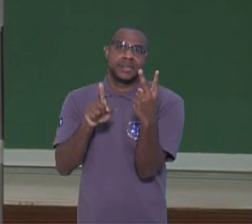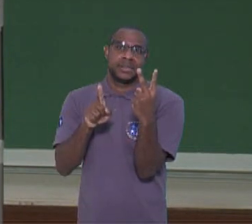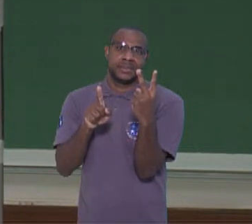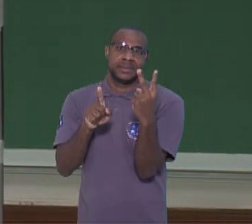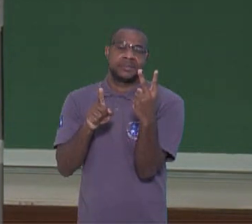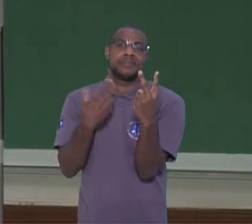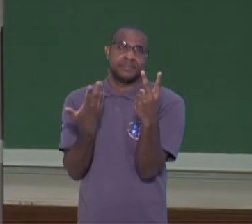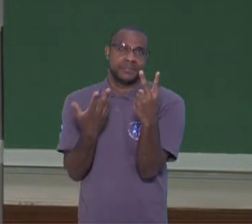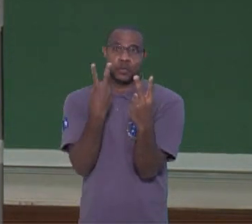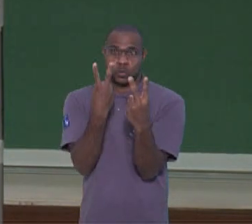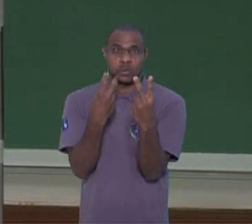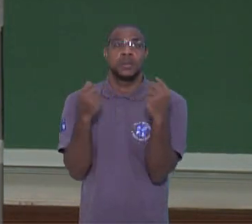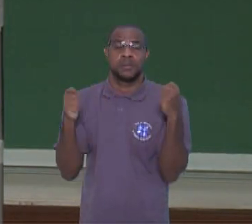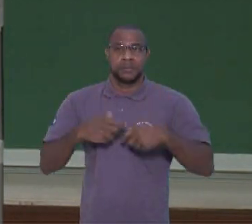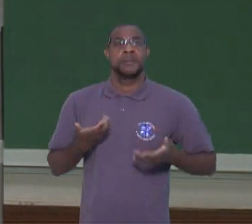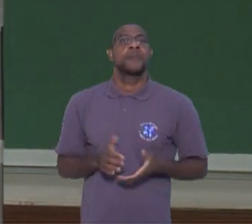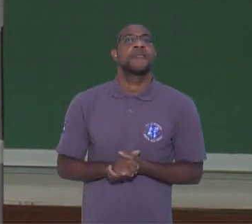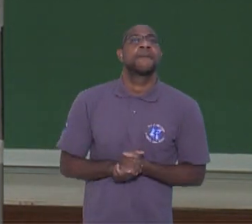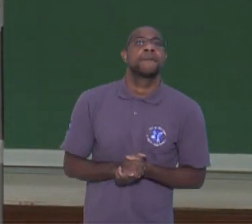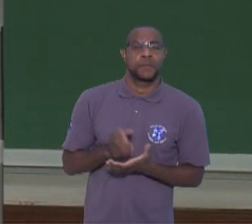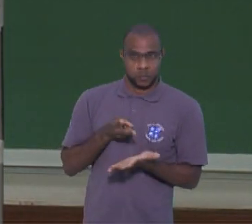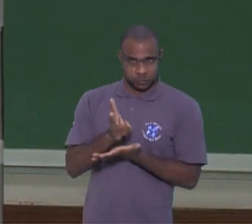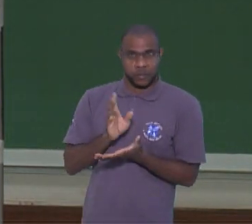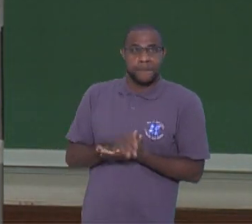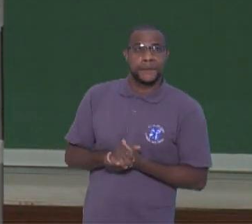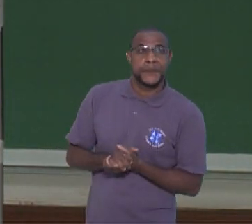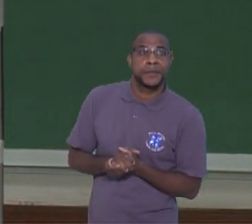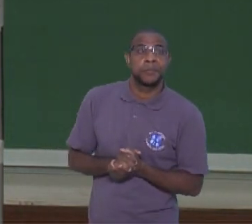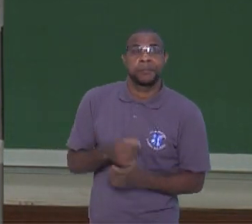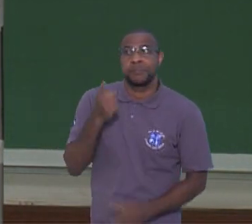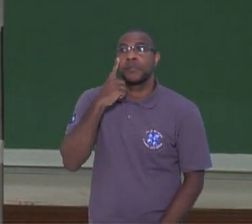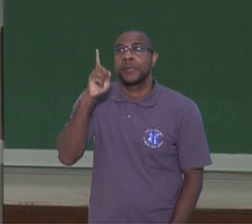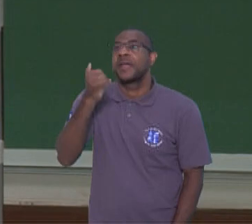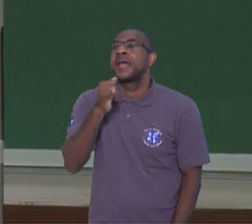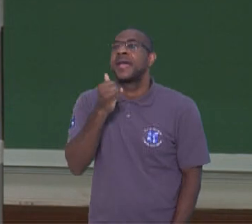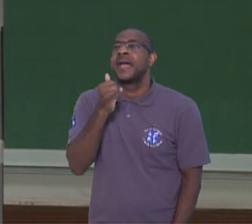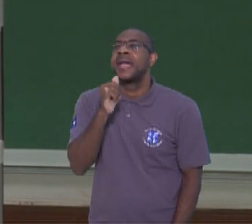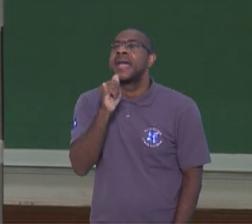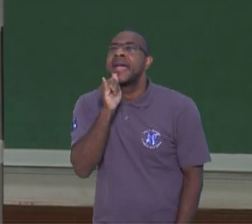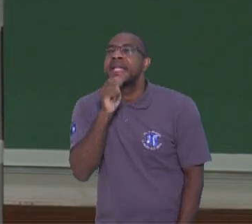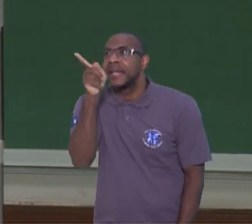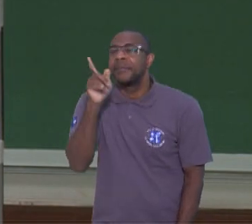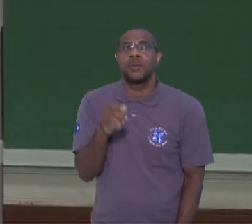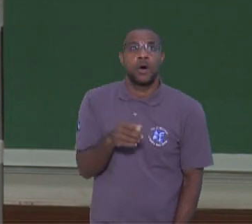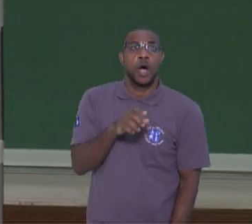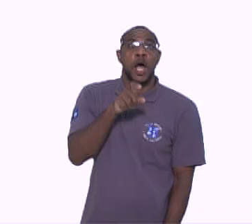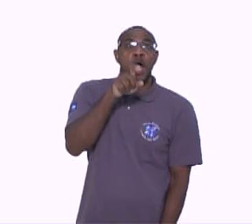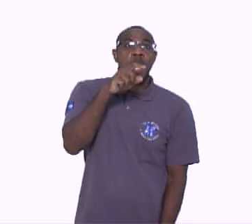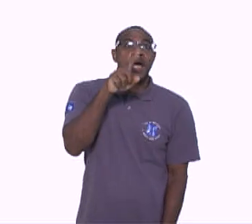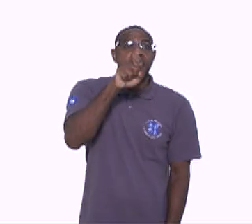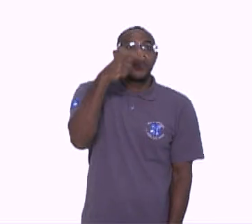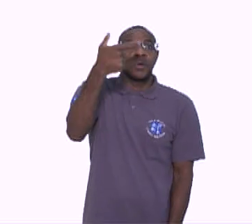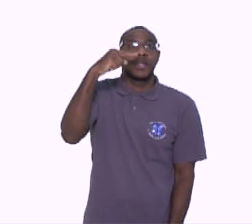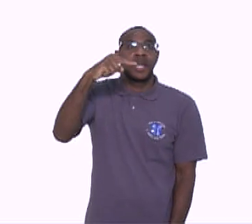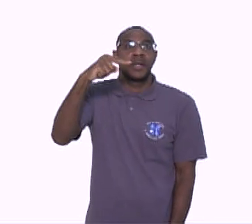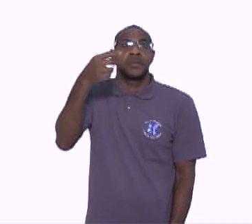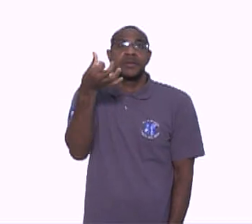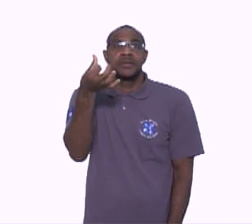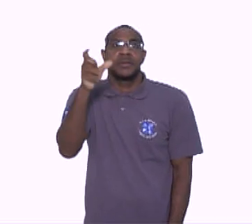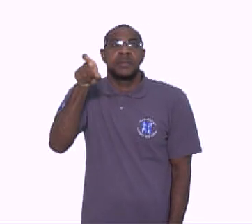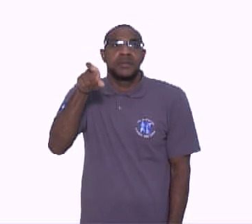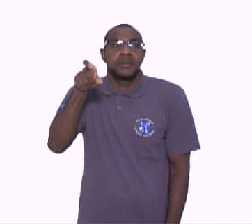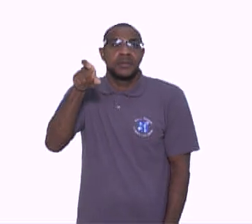tá bom. Vamos continuar? Olha só, vamos dar um exemplo aqui. X ao quadrado menos 6x mais 8 igual a